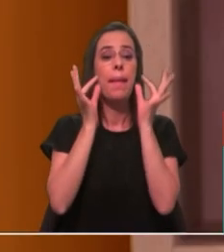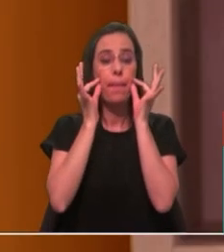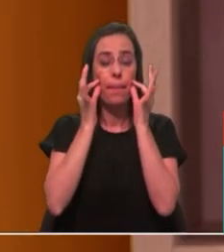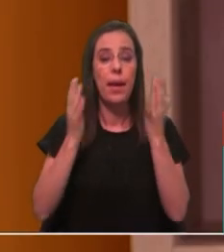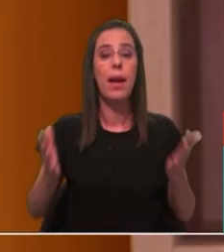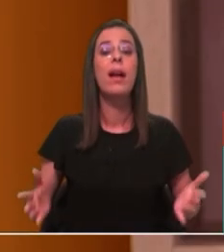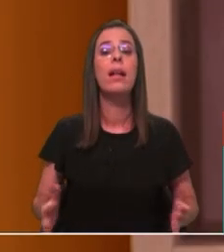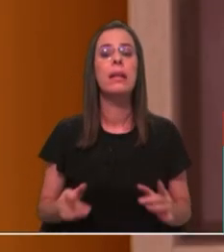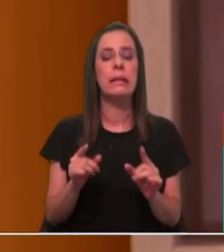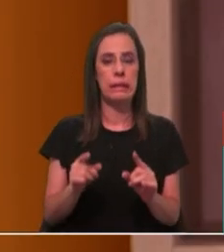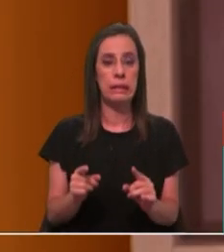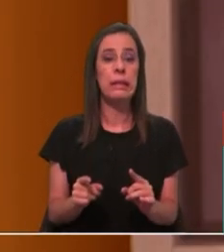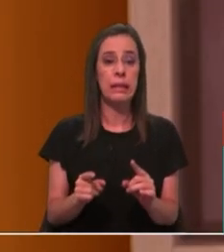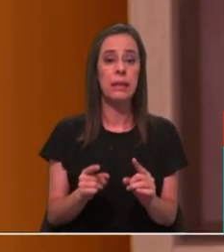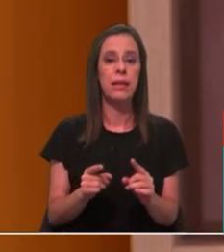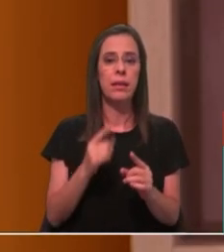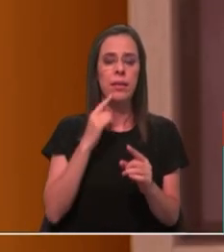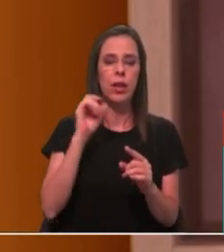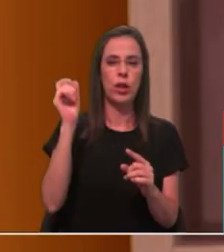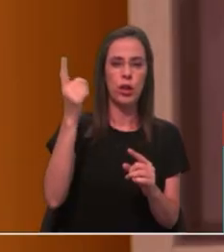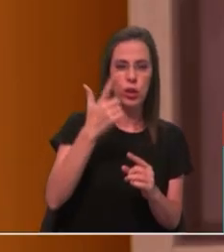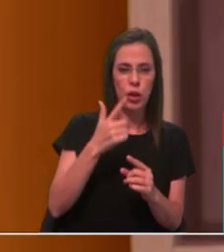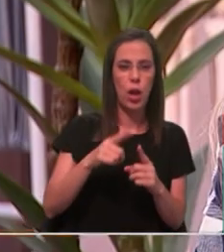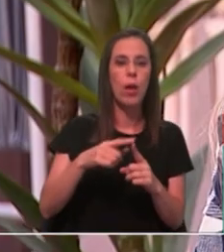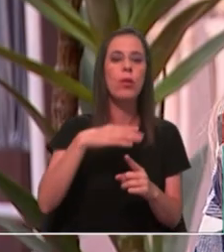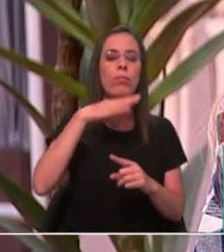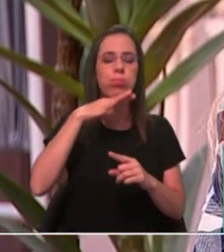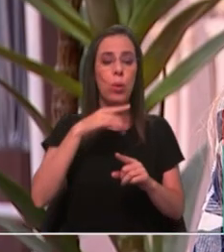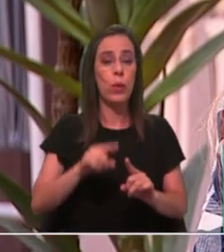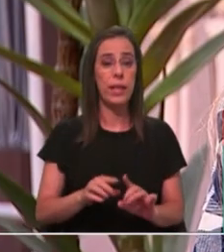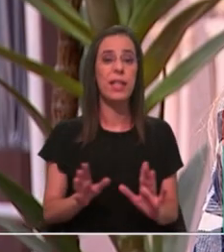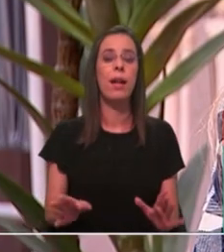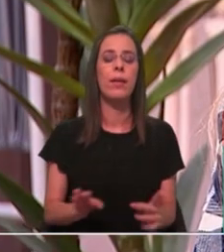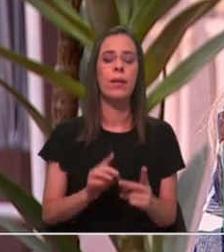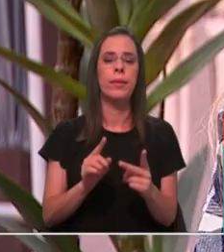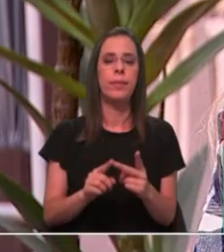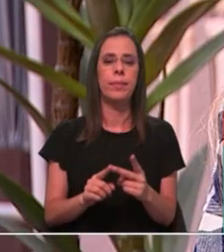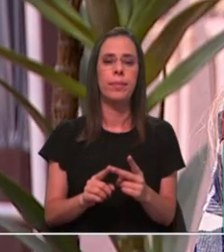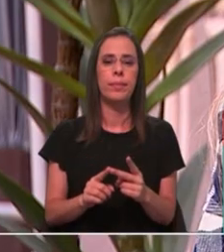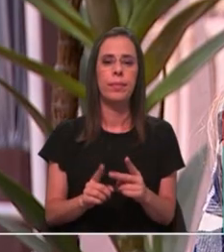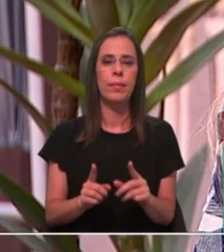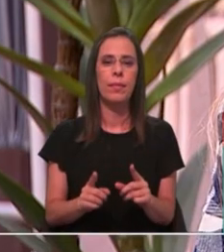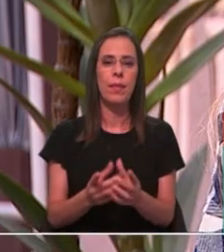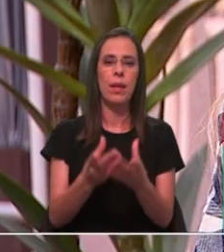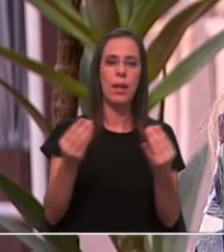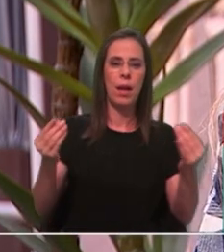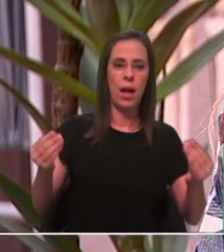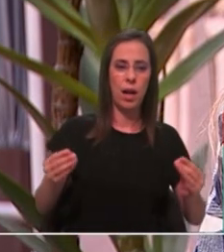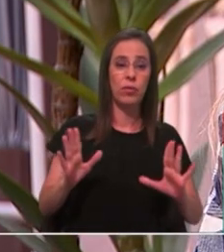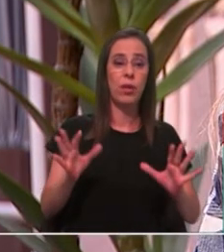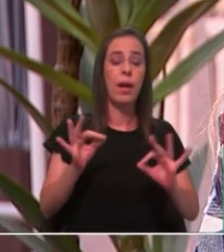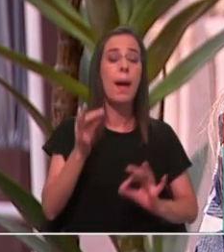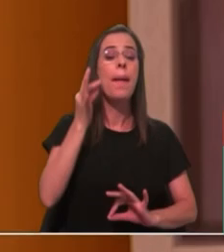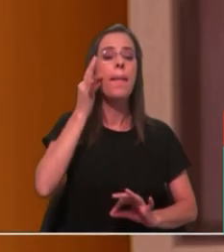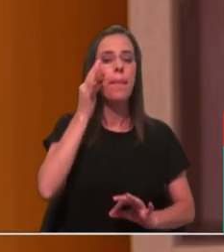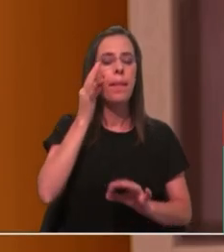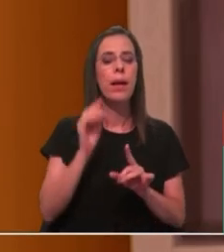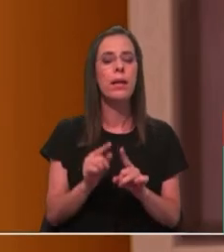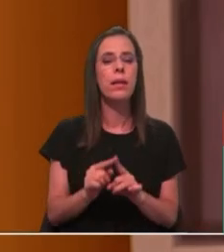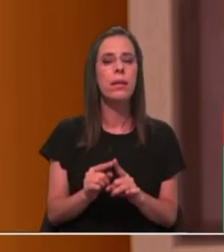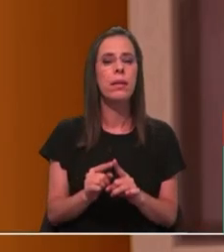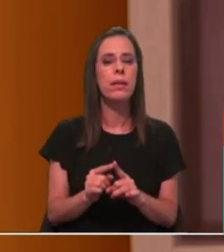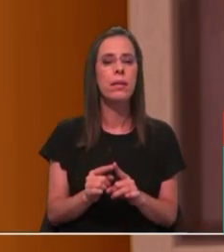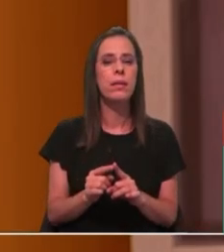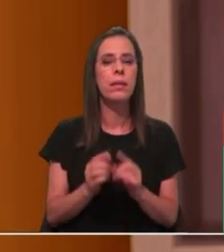nossa pele está sujeita, e aqui, novamente, a radiação ultravioleta e, sobretudo, a poluição. e também, em muitos casos, já preparar a nossa pele para a aplicação